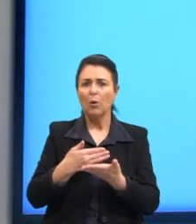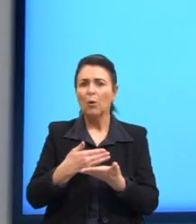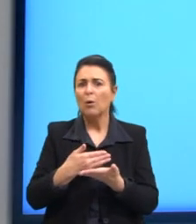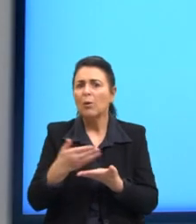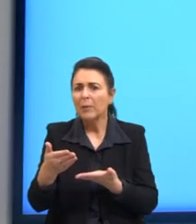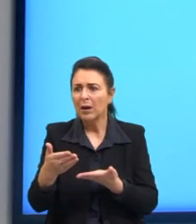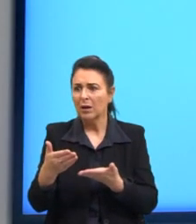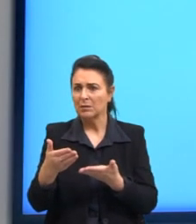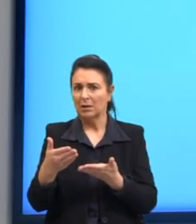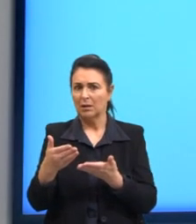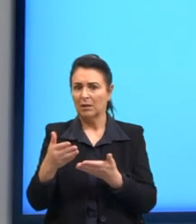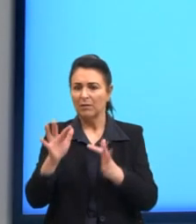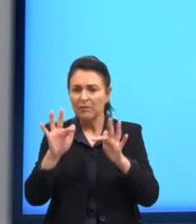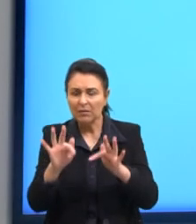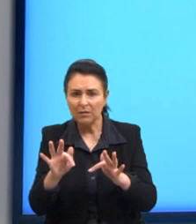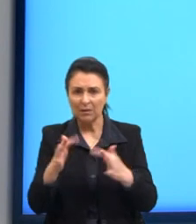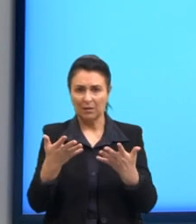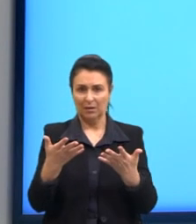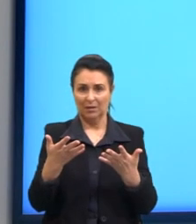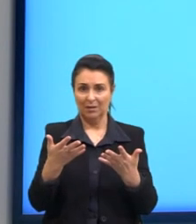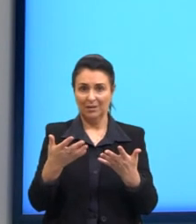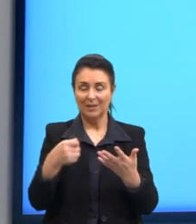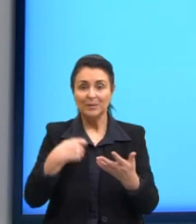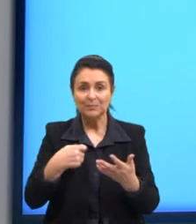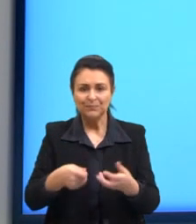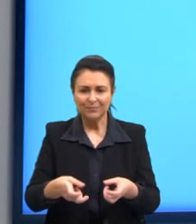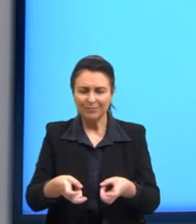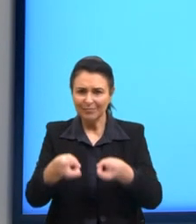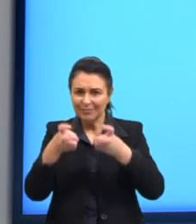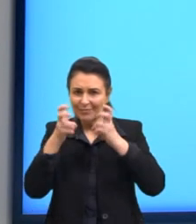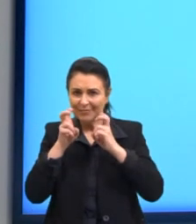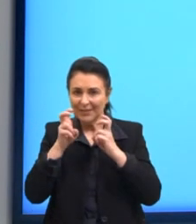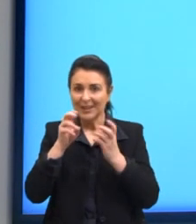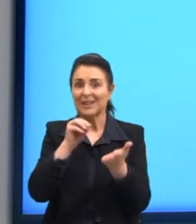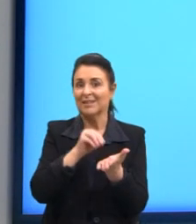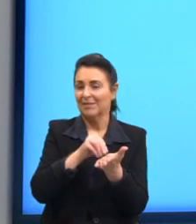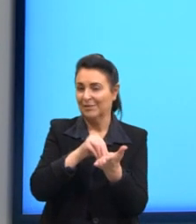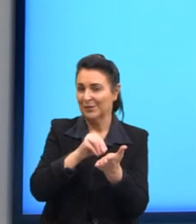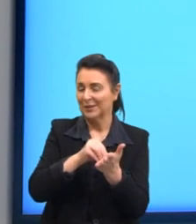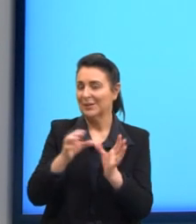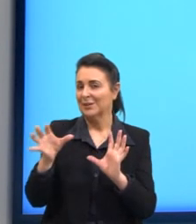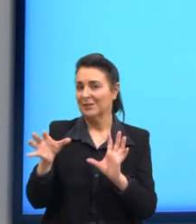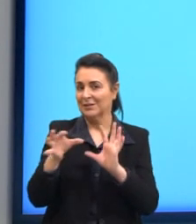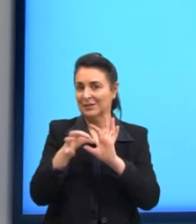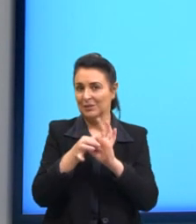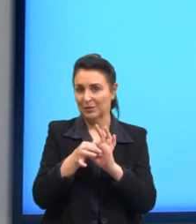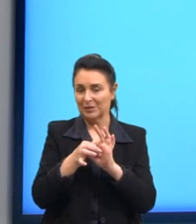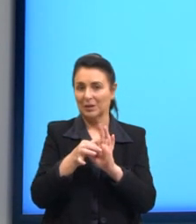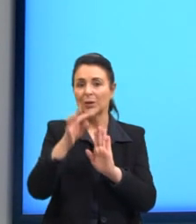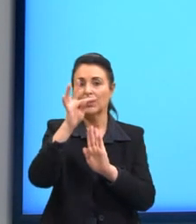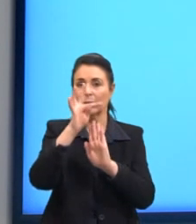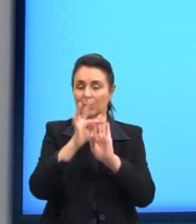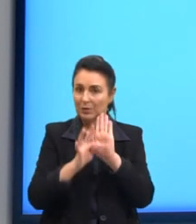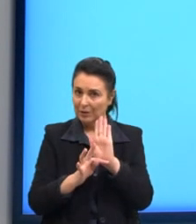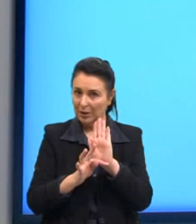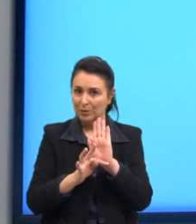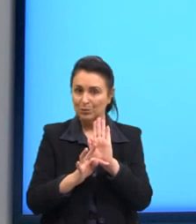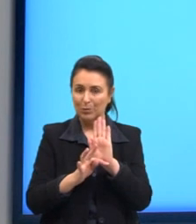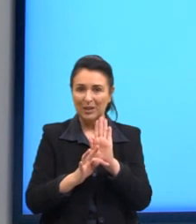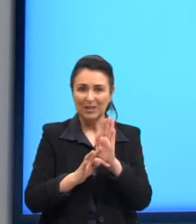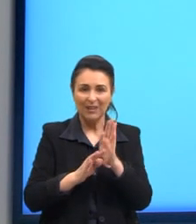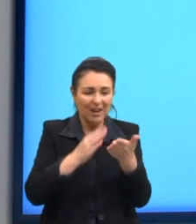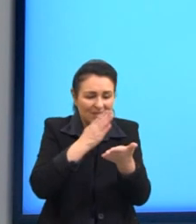aqui a gente enxerga a necessidade na ausência dos conectores esse texto um texto fragmentado